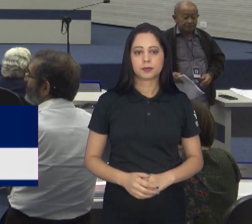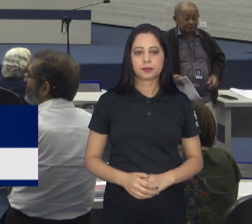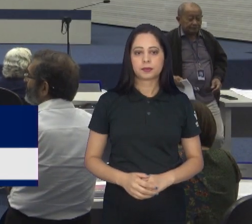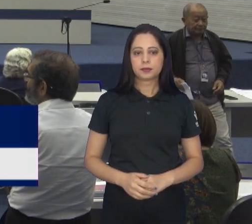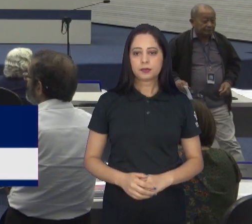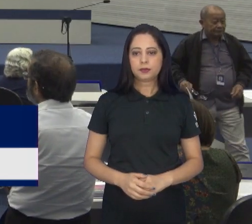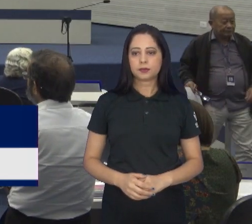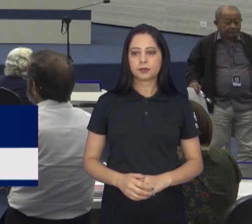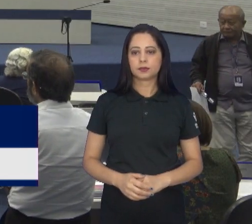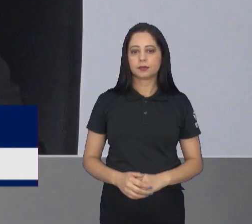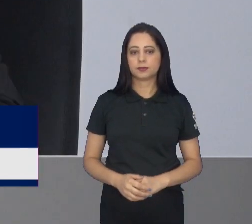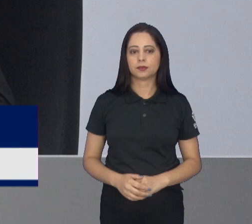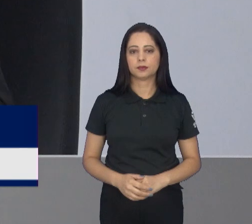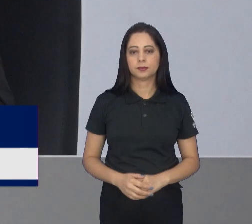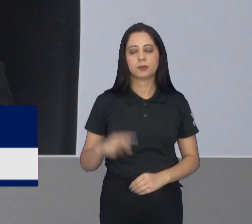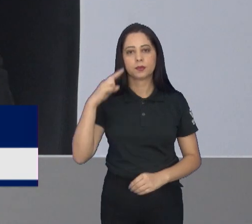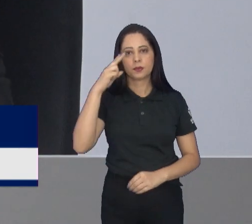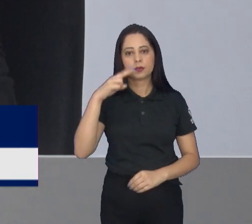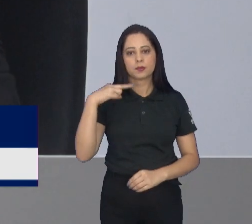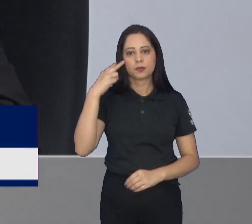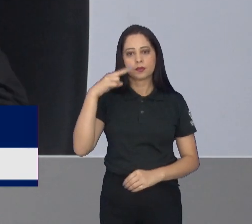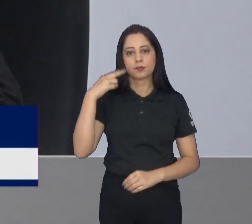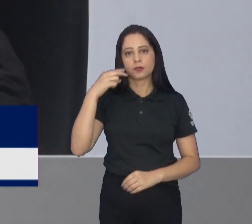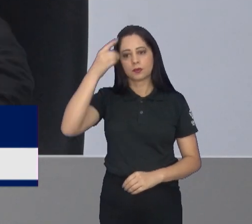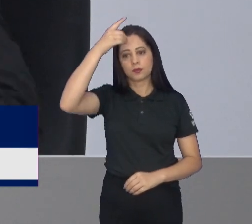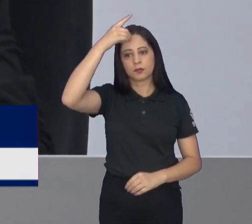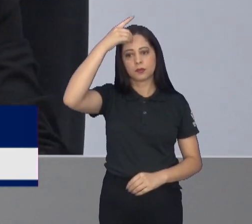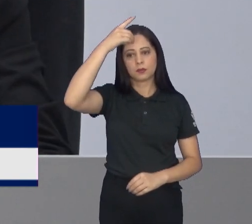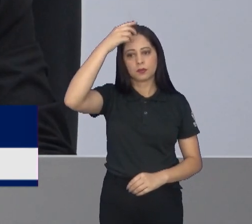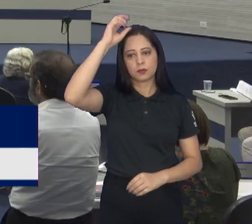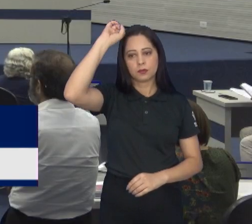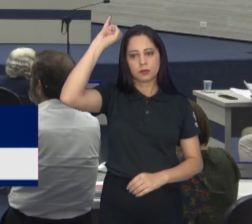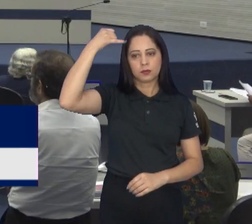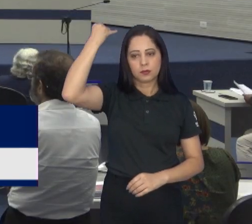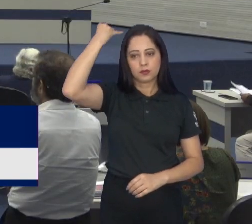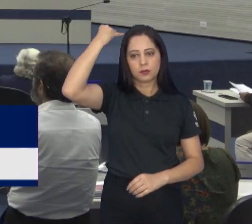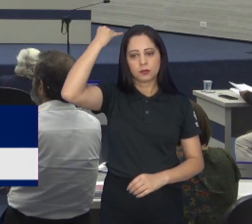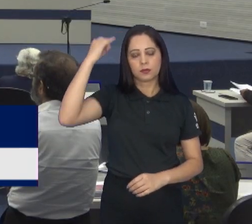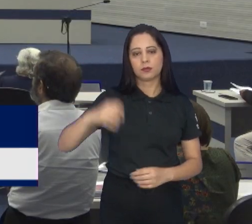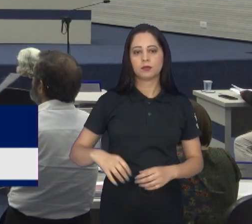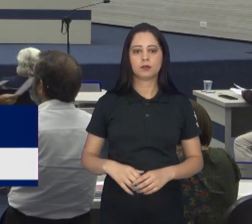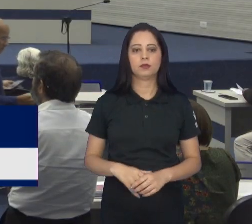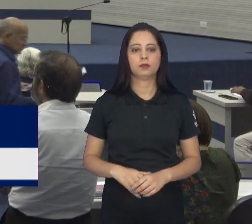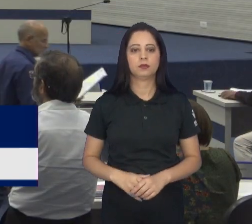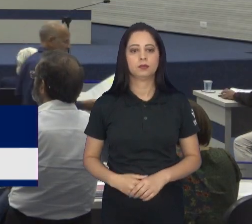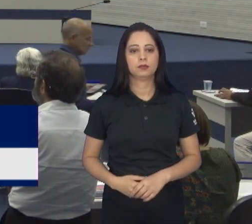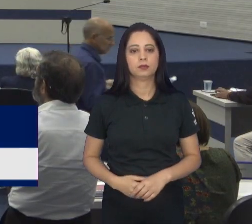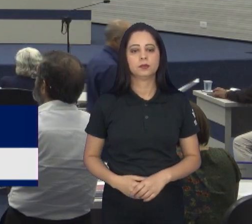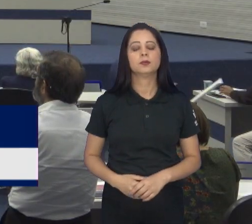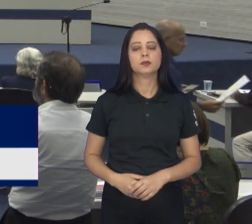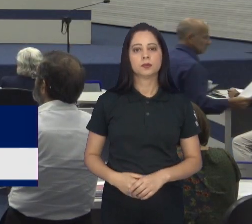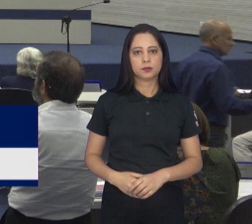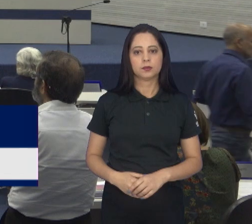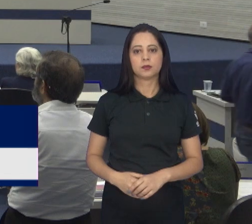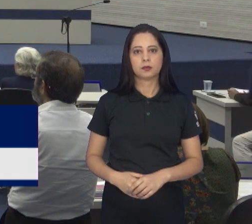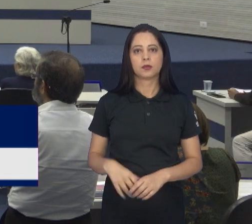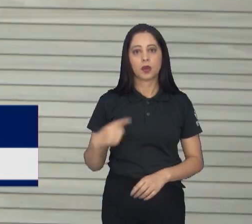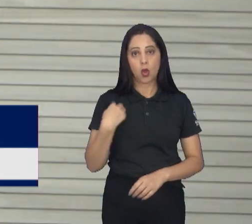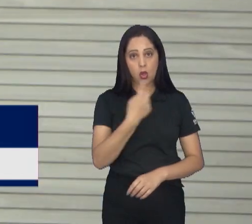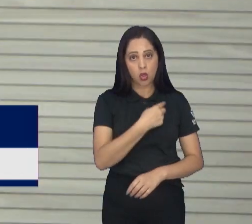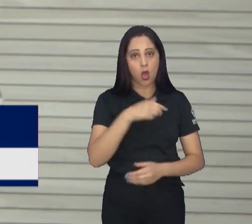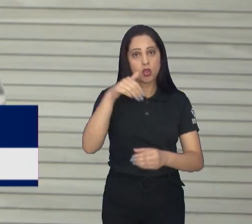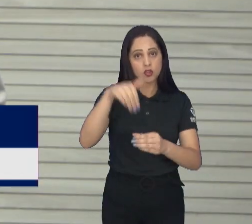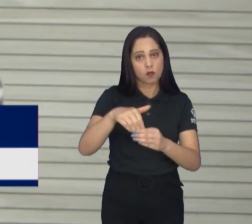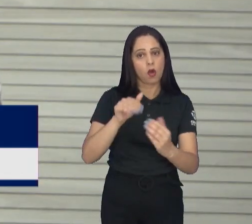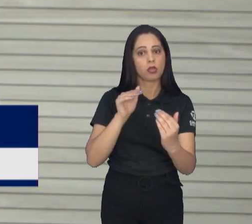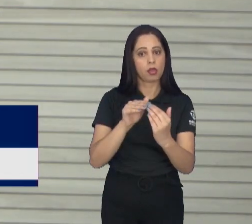Justificativa de votação, o vereador doutor José Cláudio. Presidente, nós votamos favorável,